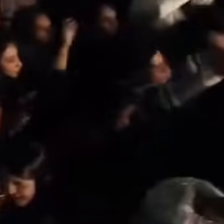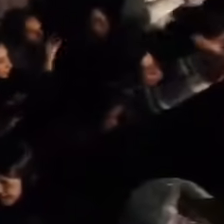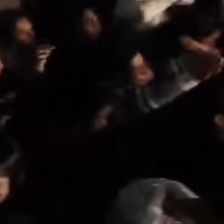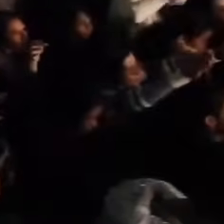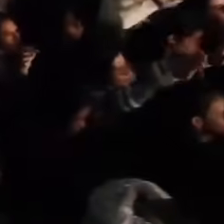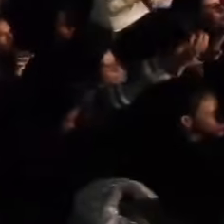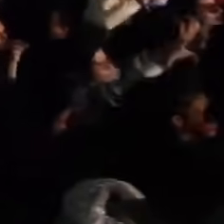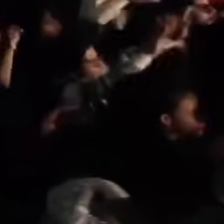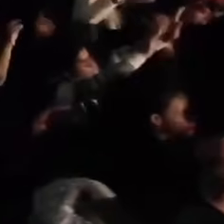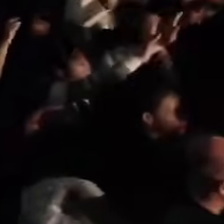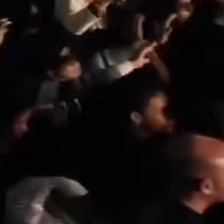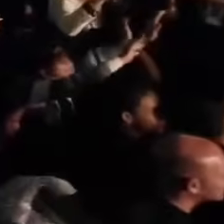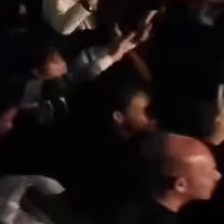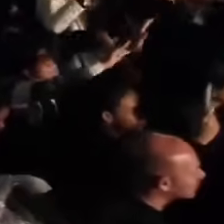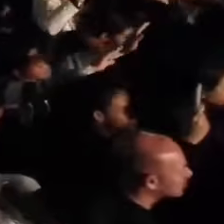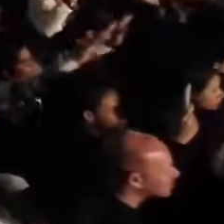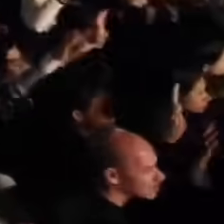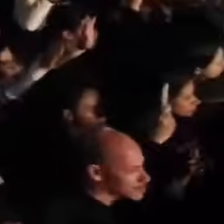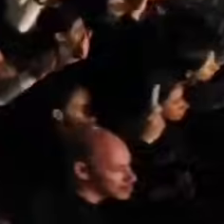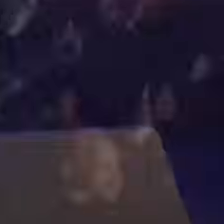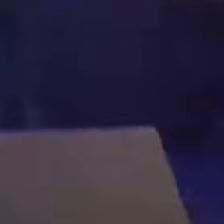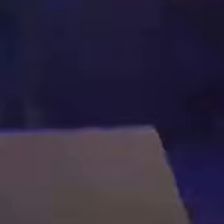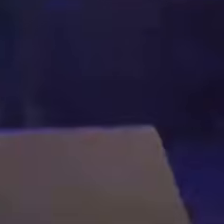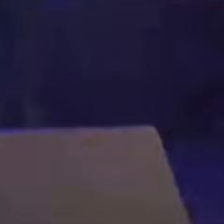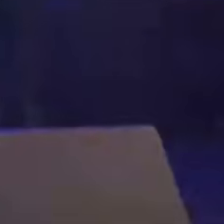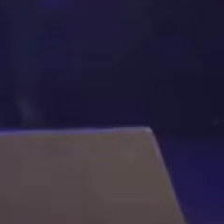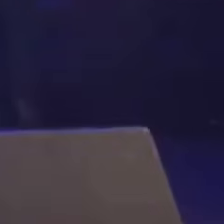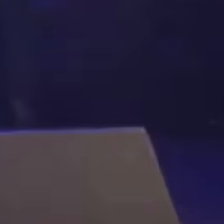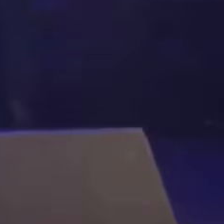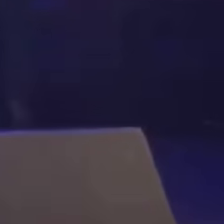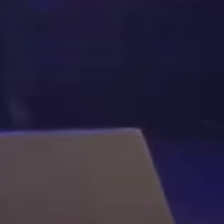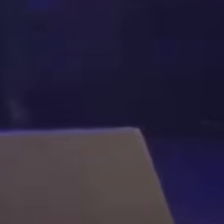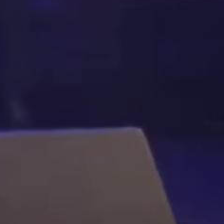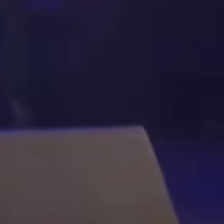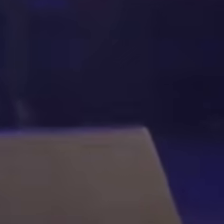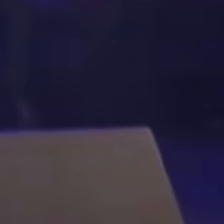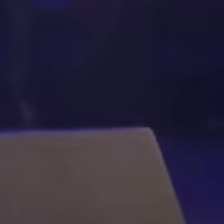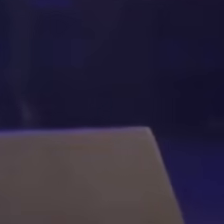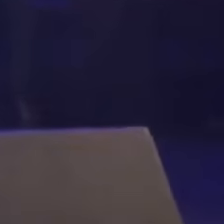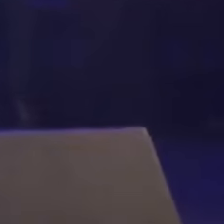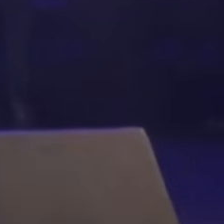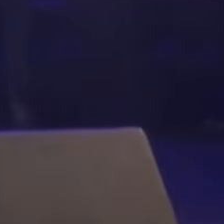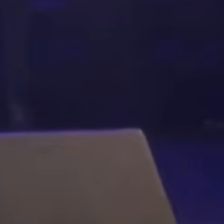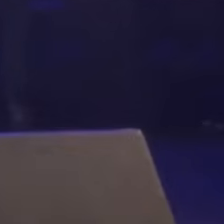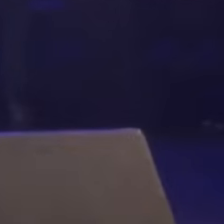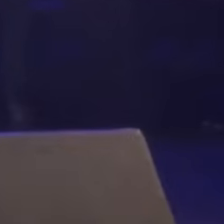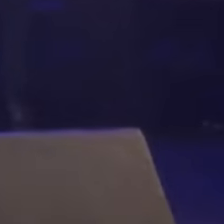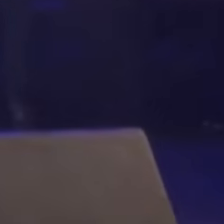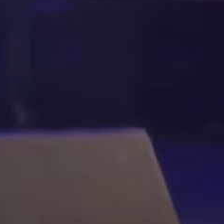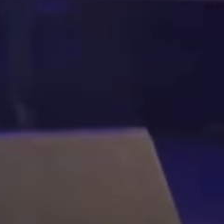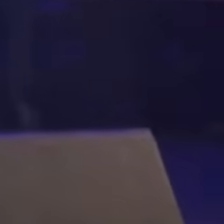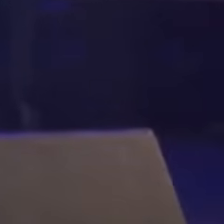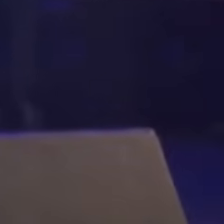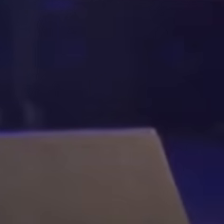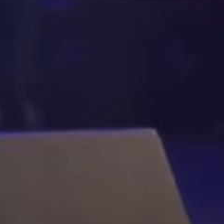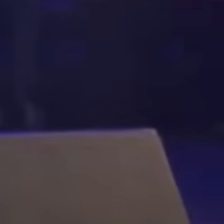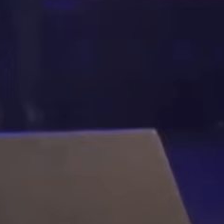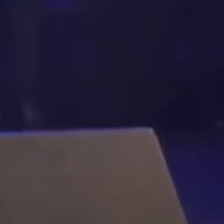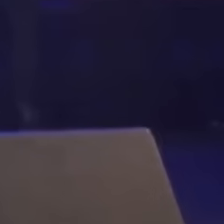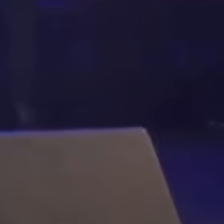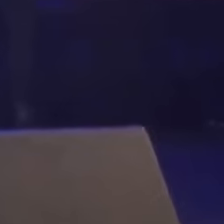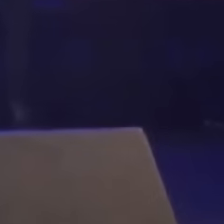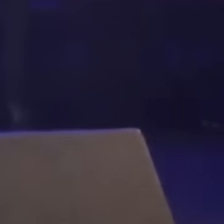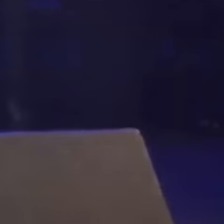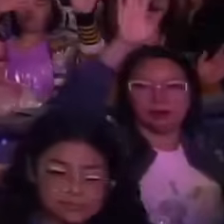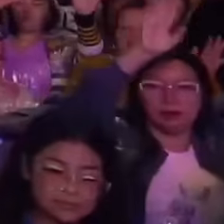um Brasil irmão. Nossa Senhora de Aparecida, a